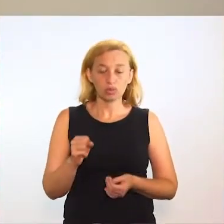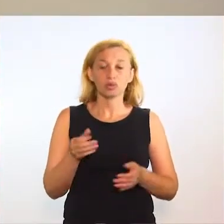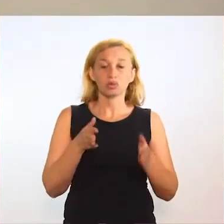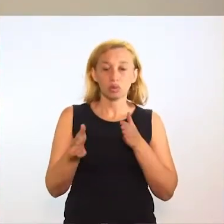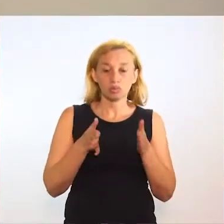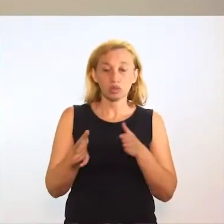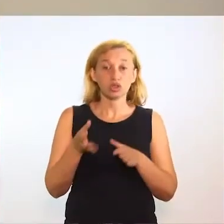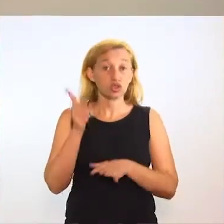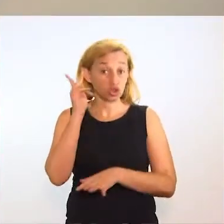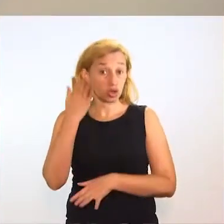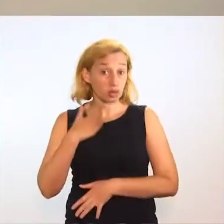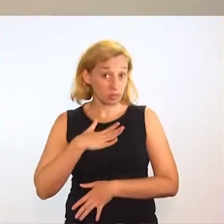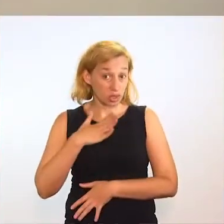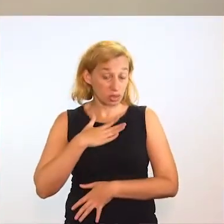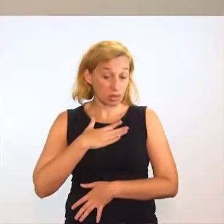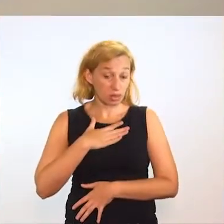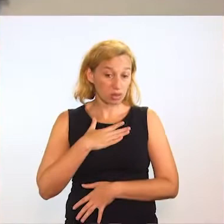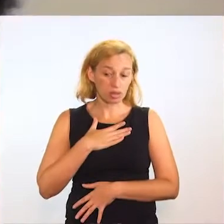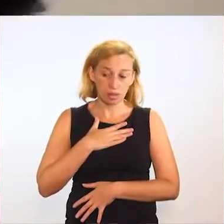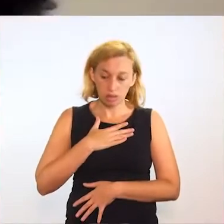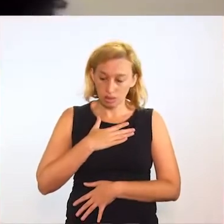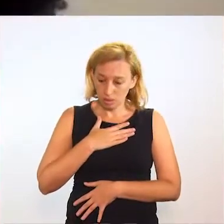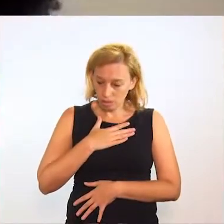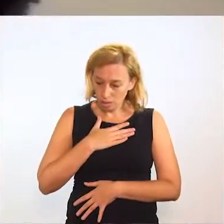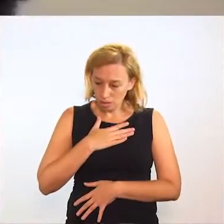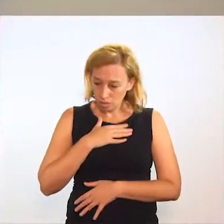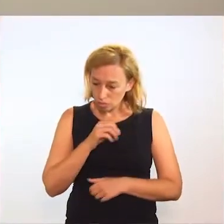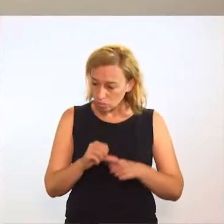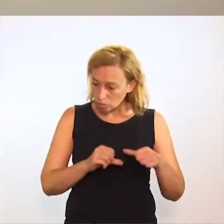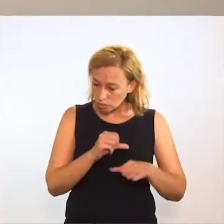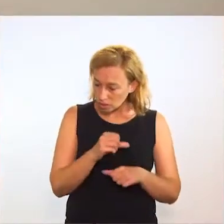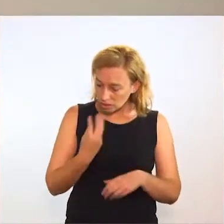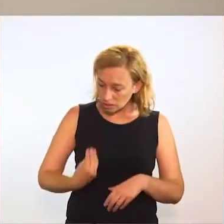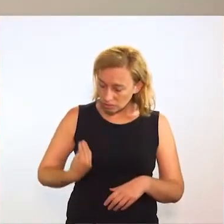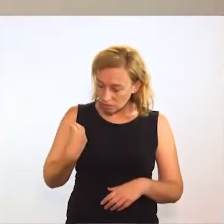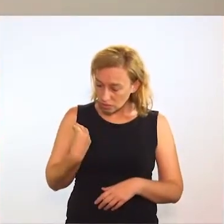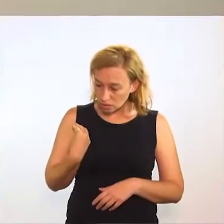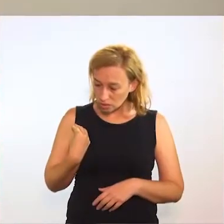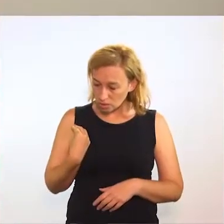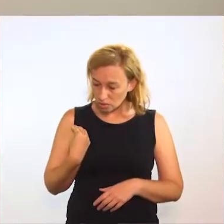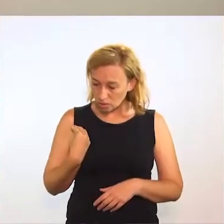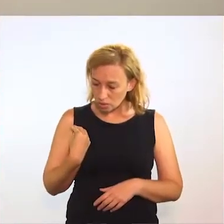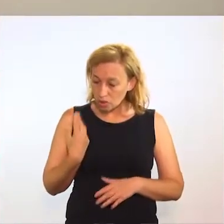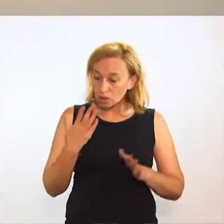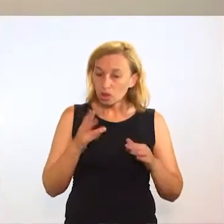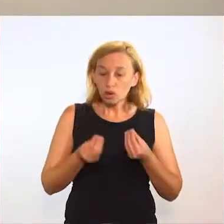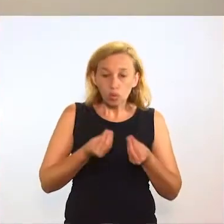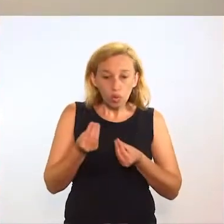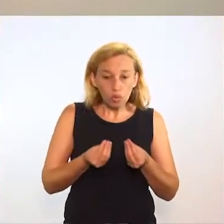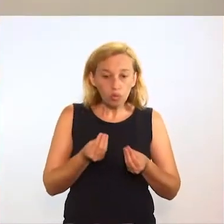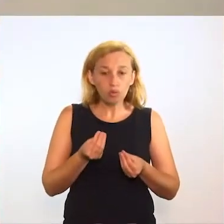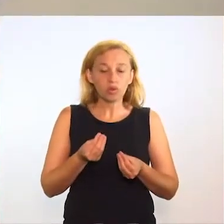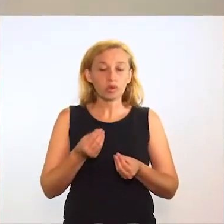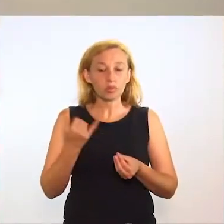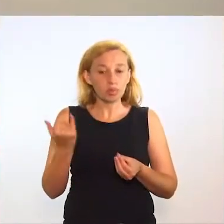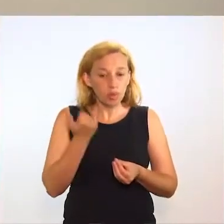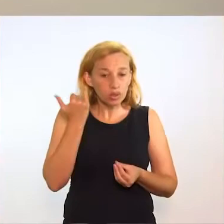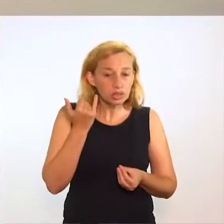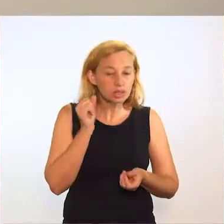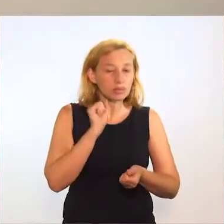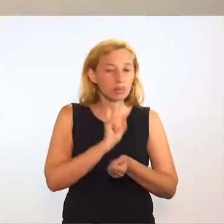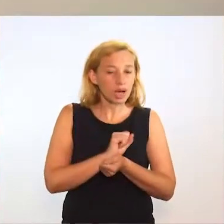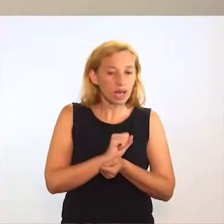contando a minha história do meu momento de pausa, foi quase suicídio, uma questão de mudança de etapa de vida, e quanto foi